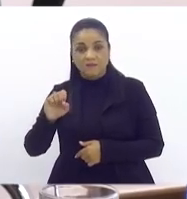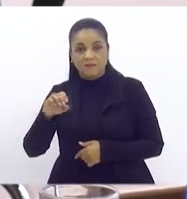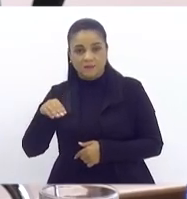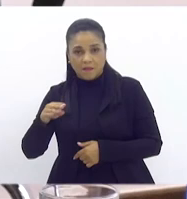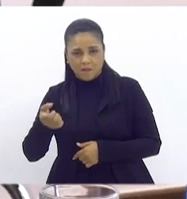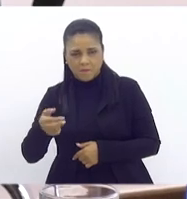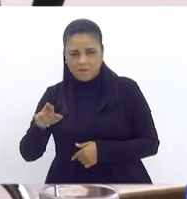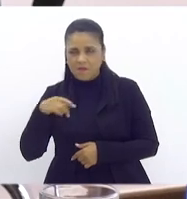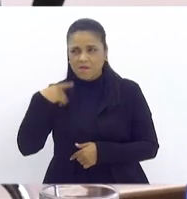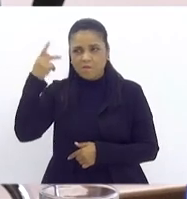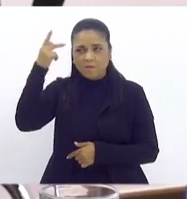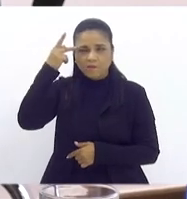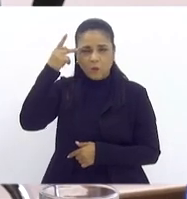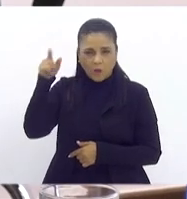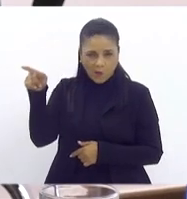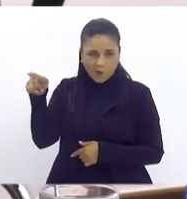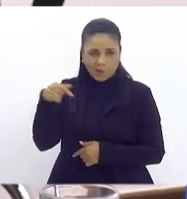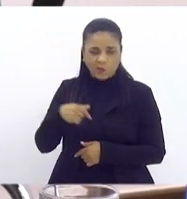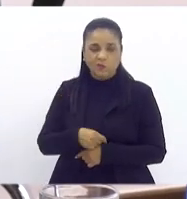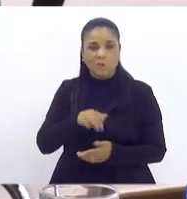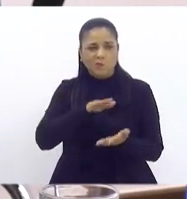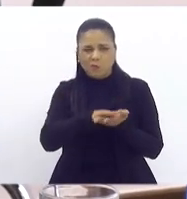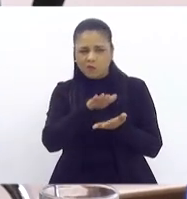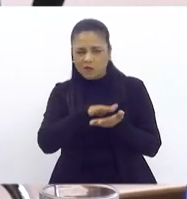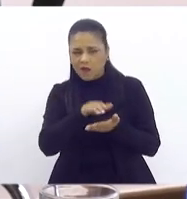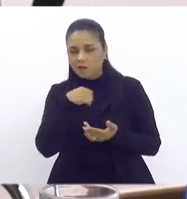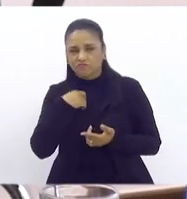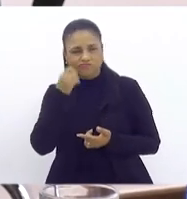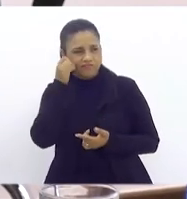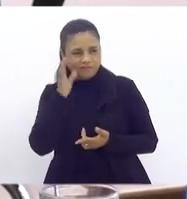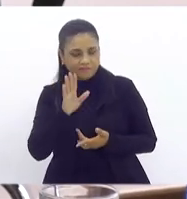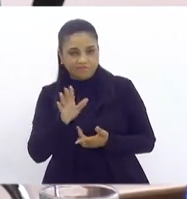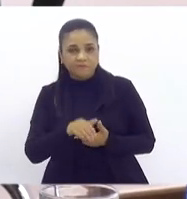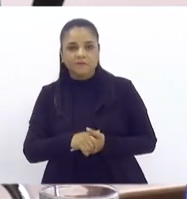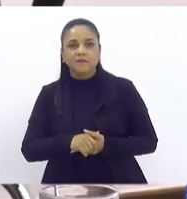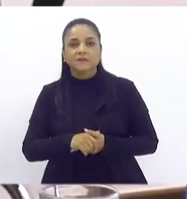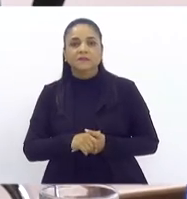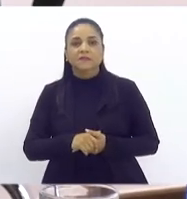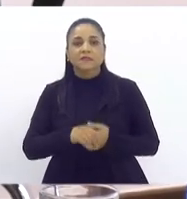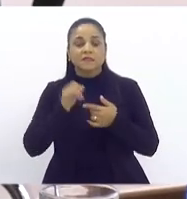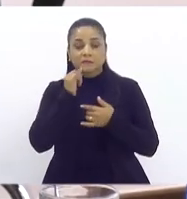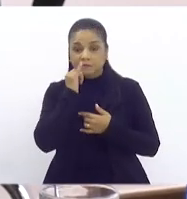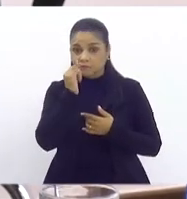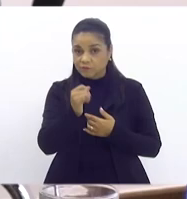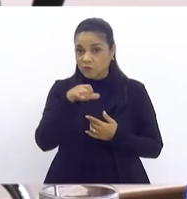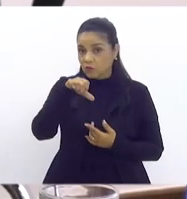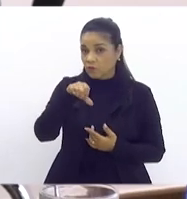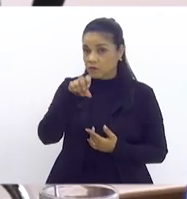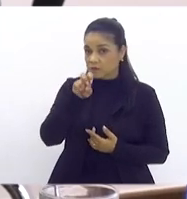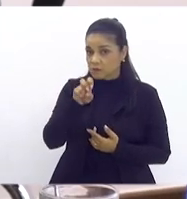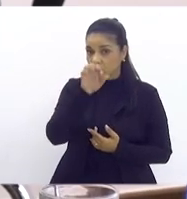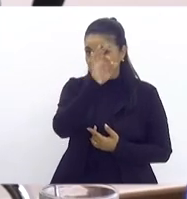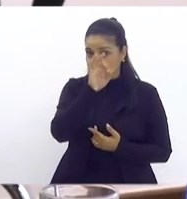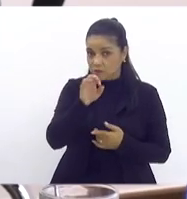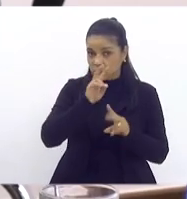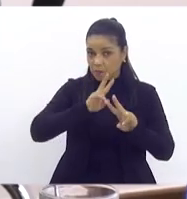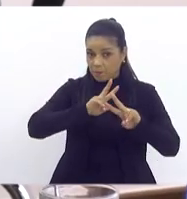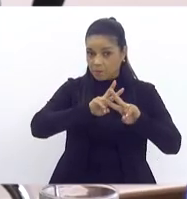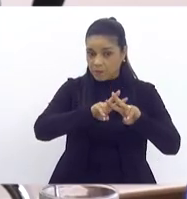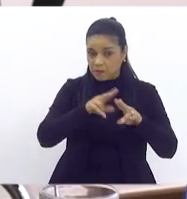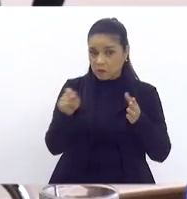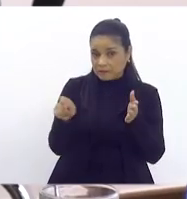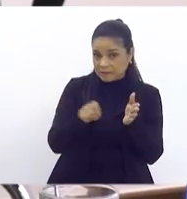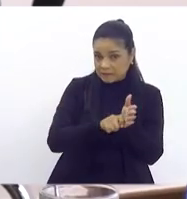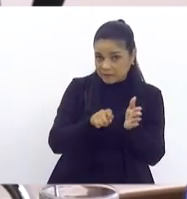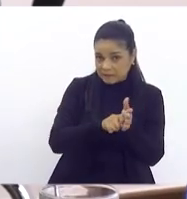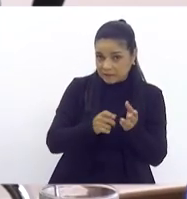não sei eu acho que foi ele revela isso ele fala assim eh 95% das prisões principalmente por tráfico